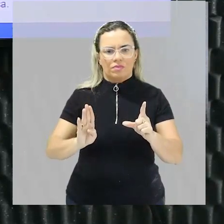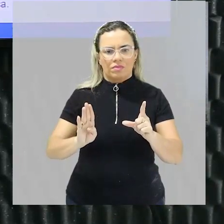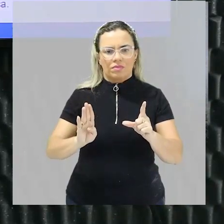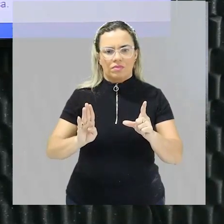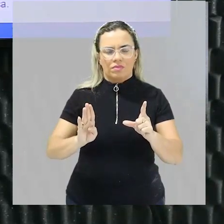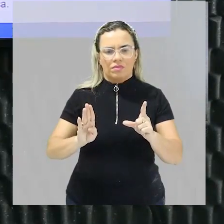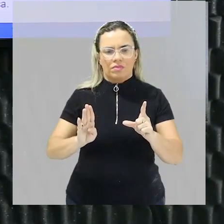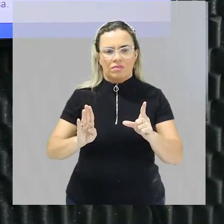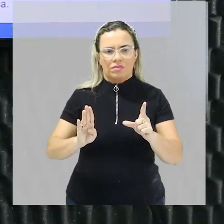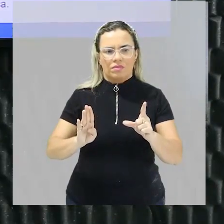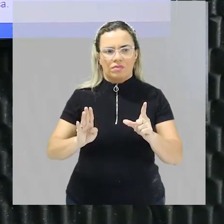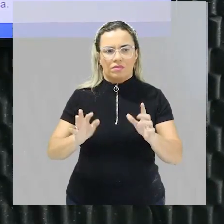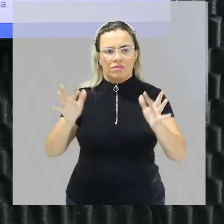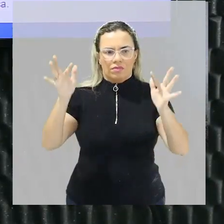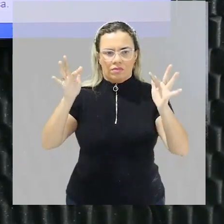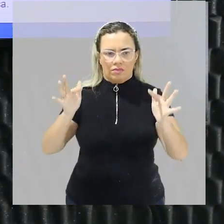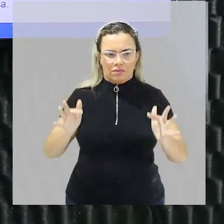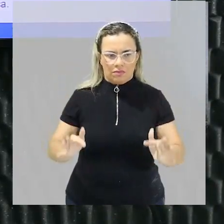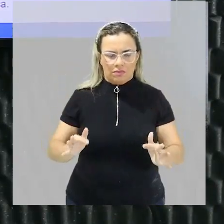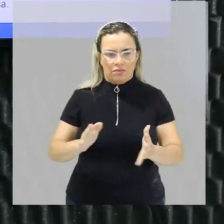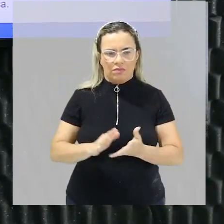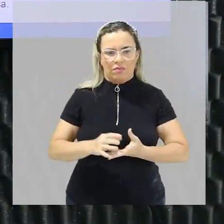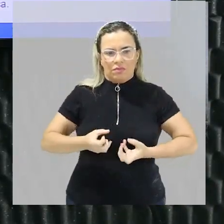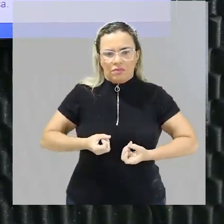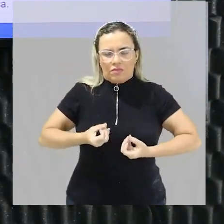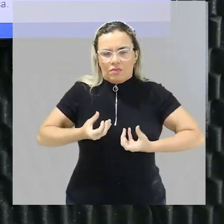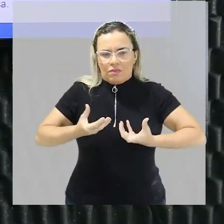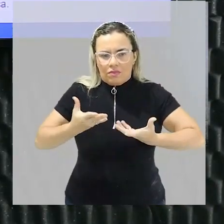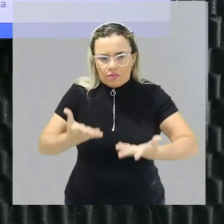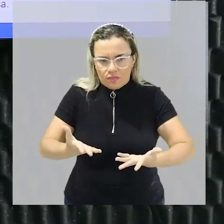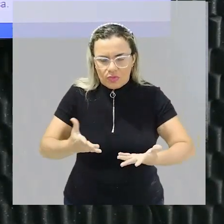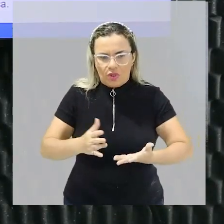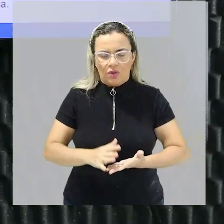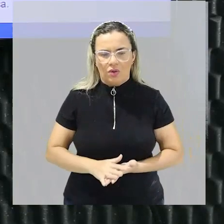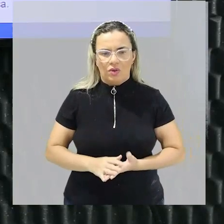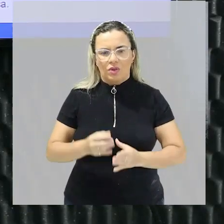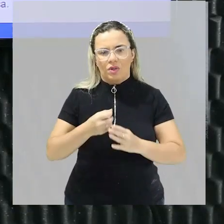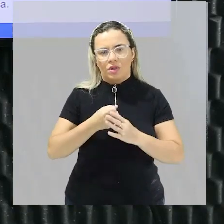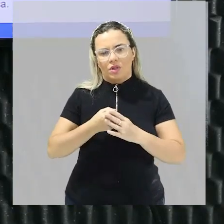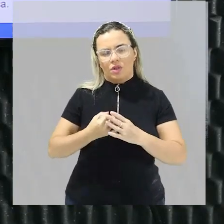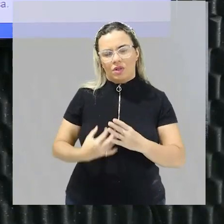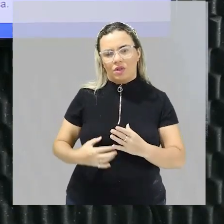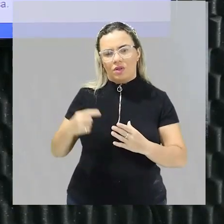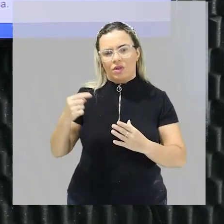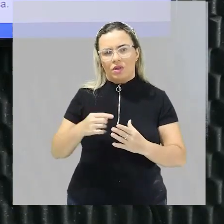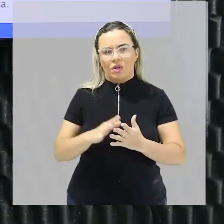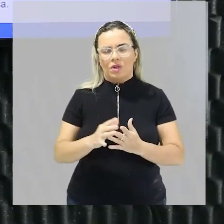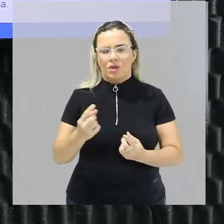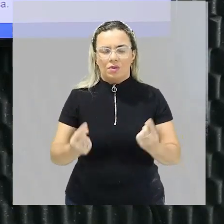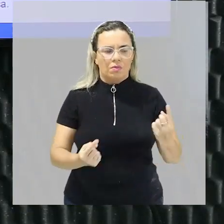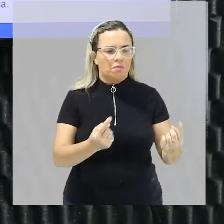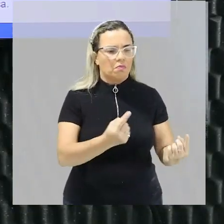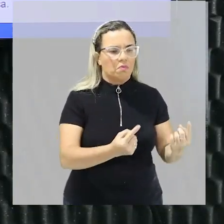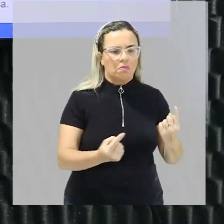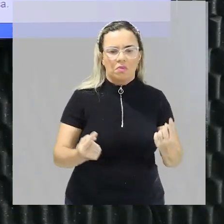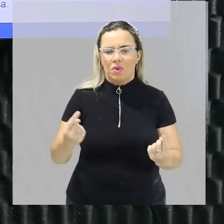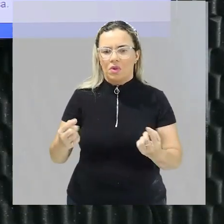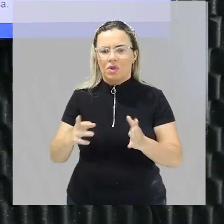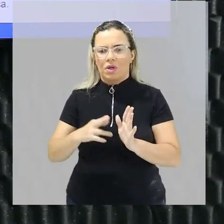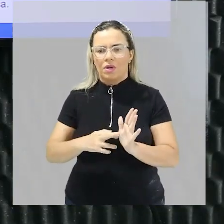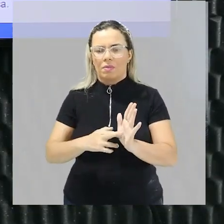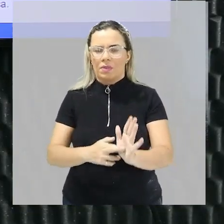traz para a gente uma felicidade maior. Os poetas, de acordo com sua índole, cada um representando da sua